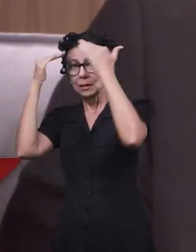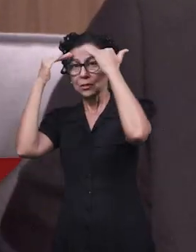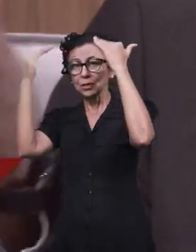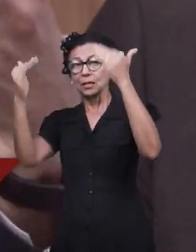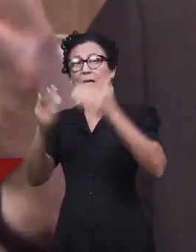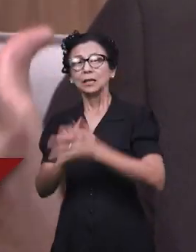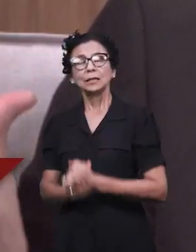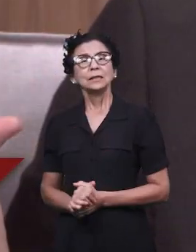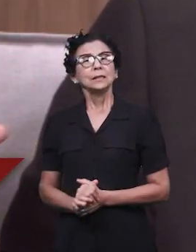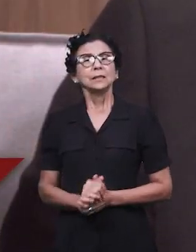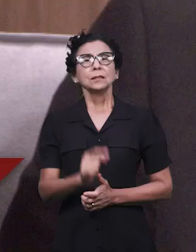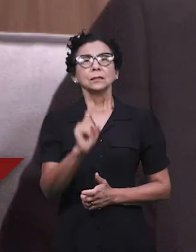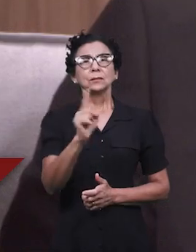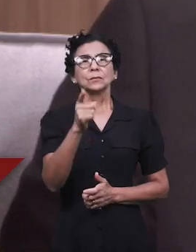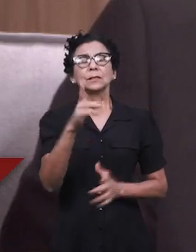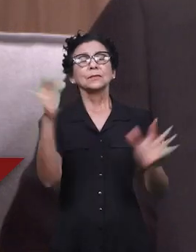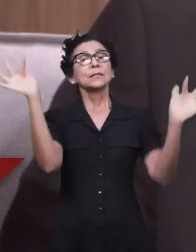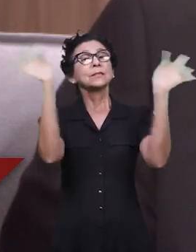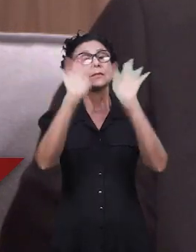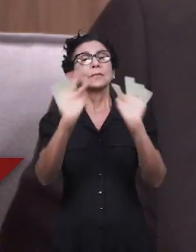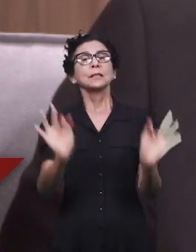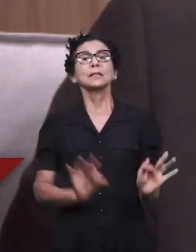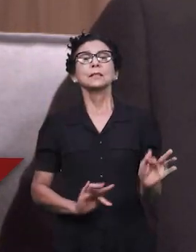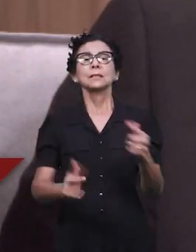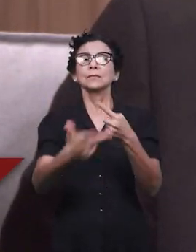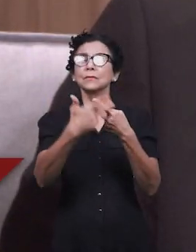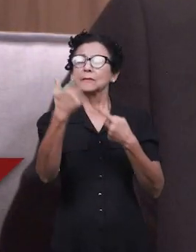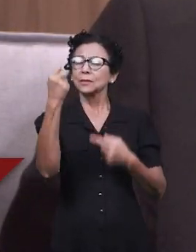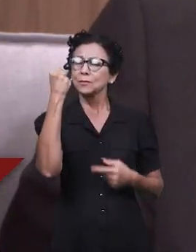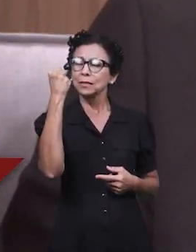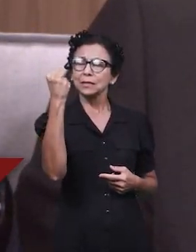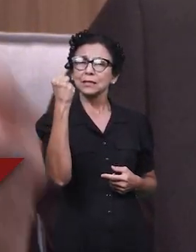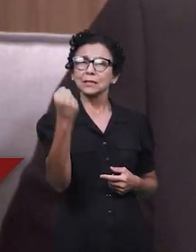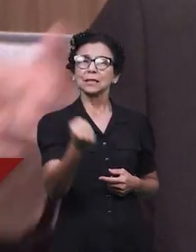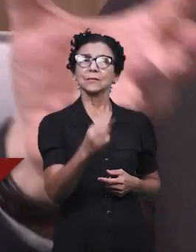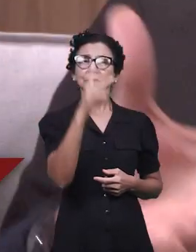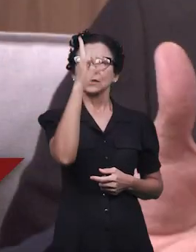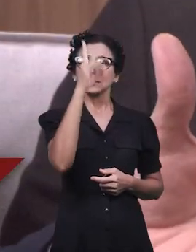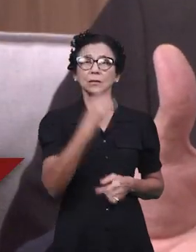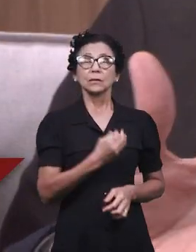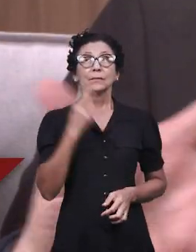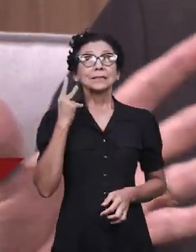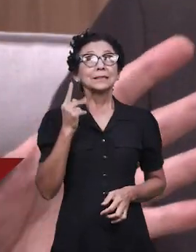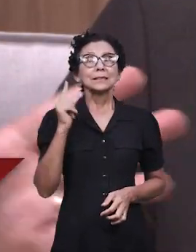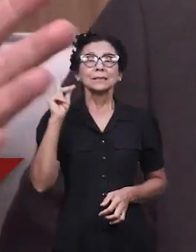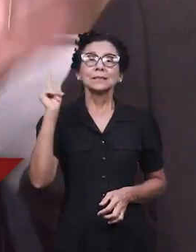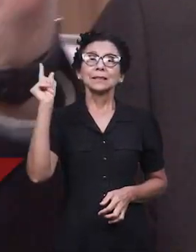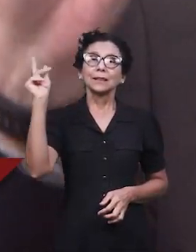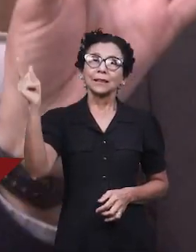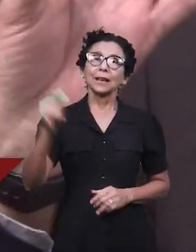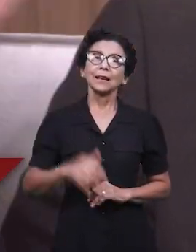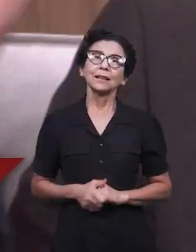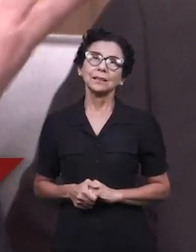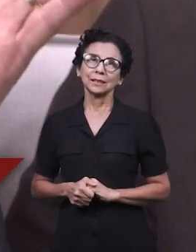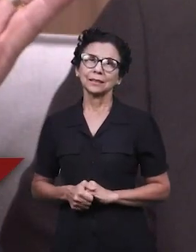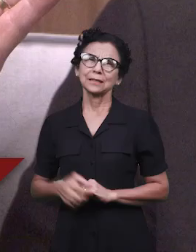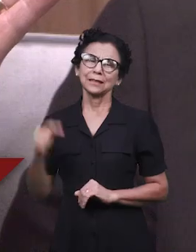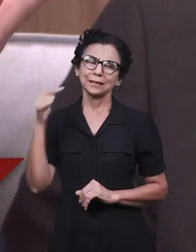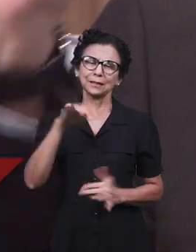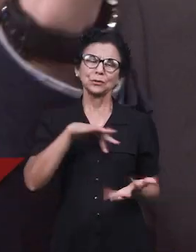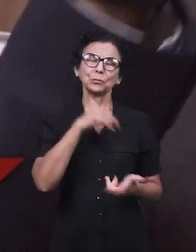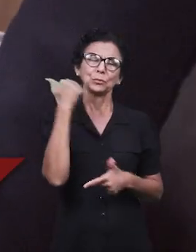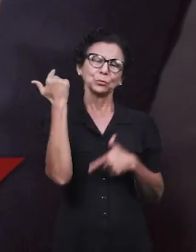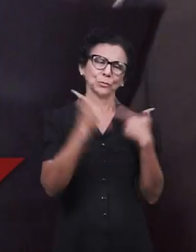vencedor, ter direito à vida eterna, saber que essa vida, com tantas lutas, desafios, o tempo está indo embora, está